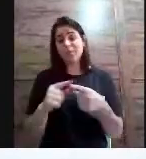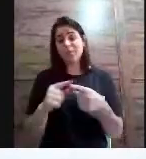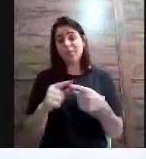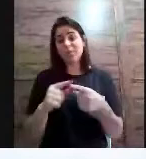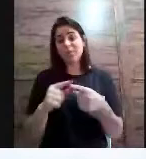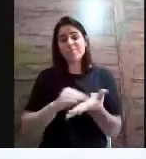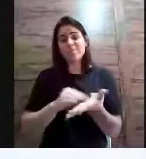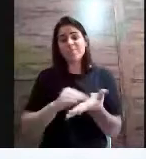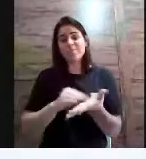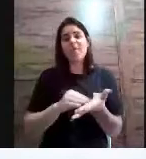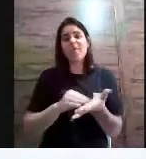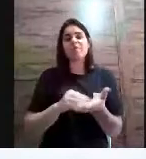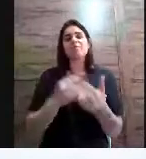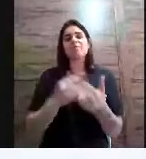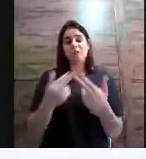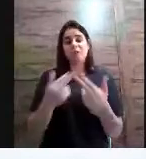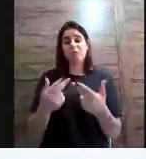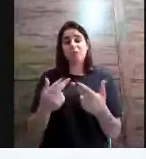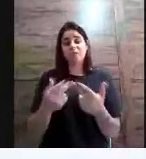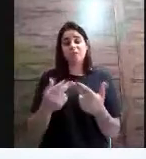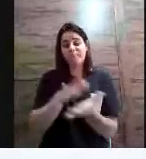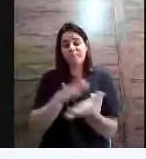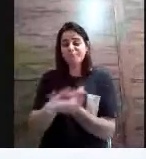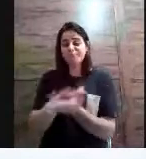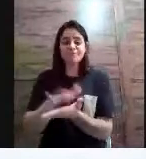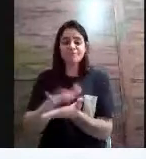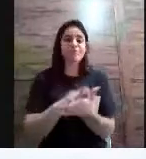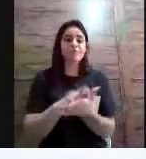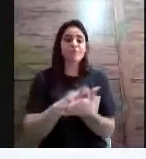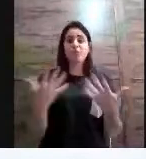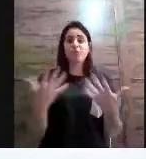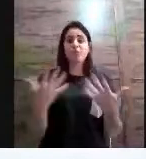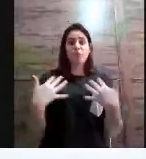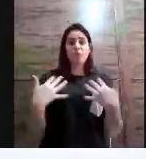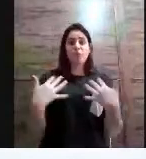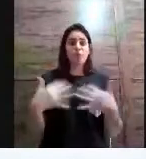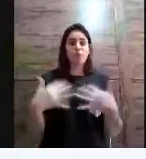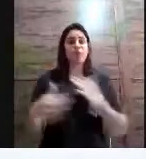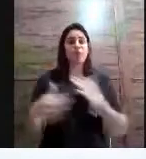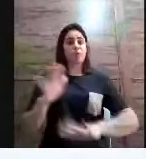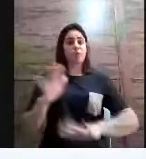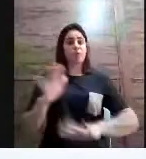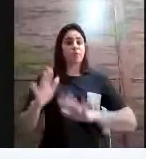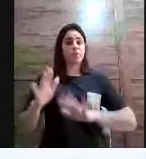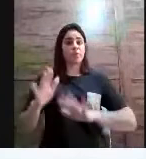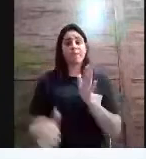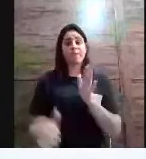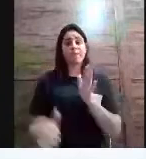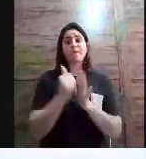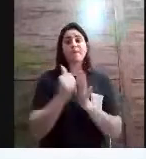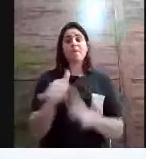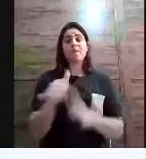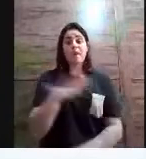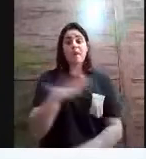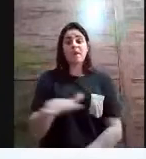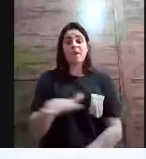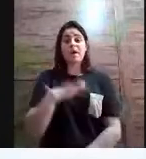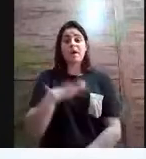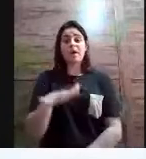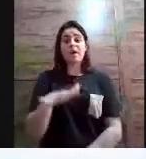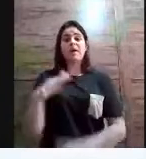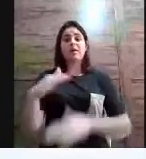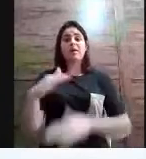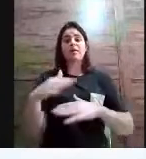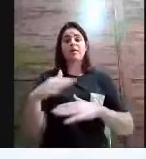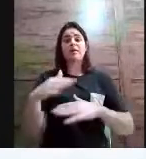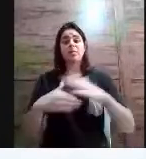os laboratórios têm que produzir. Então, provavelmente, vão ser vacinados primeiro as pessoas que têm mais risco, né? Então, seriam